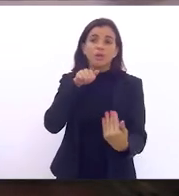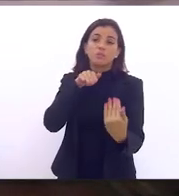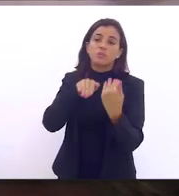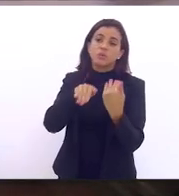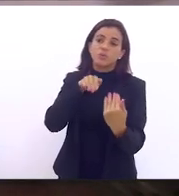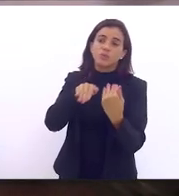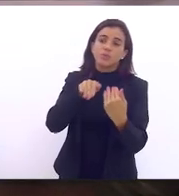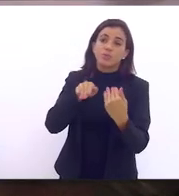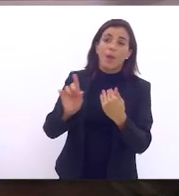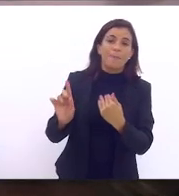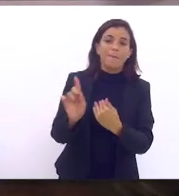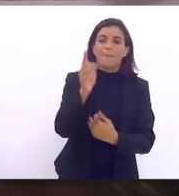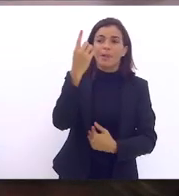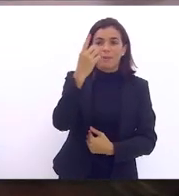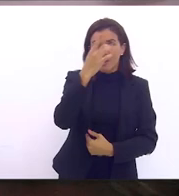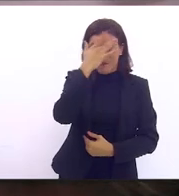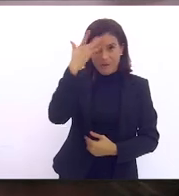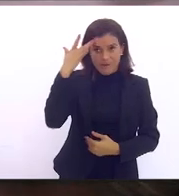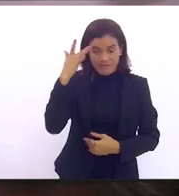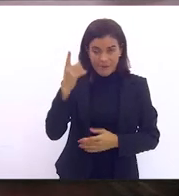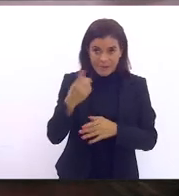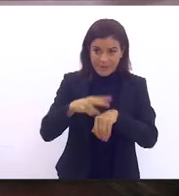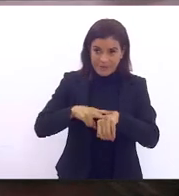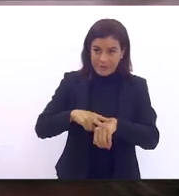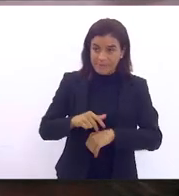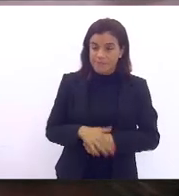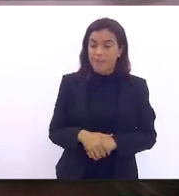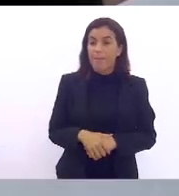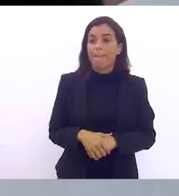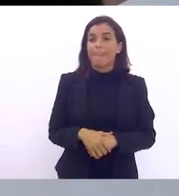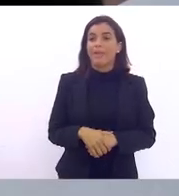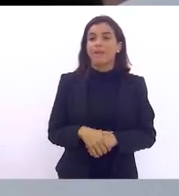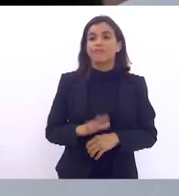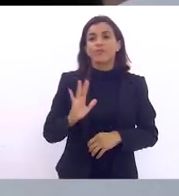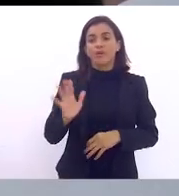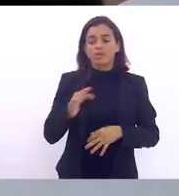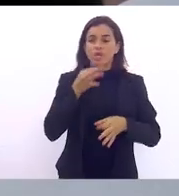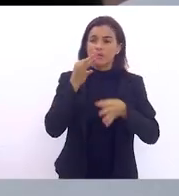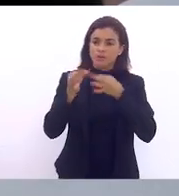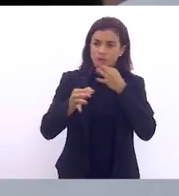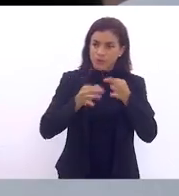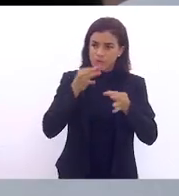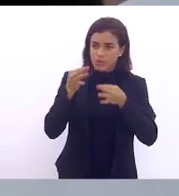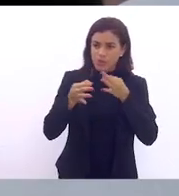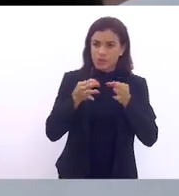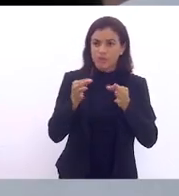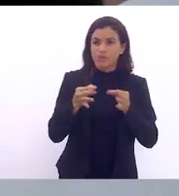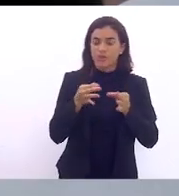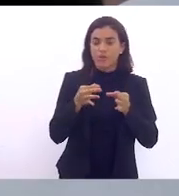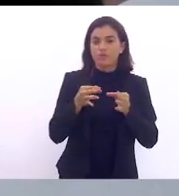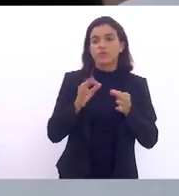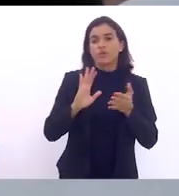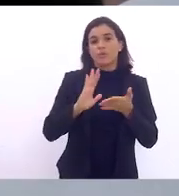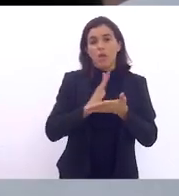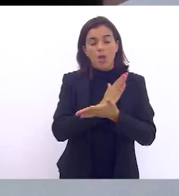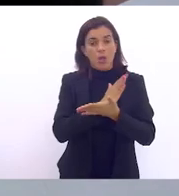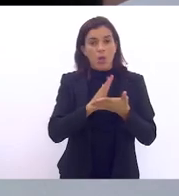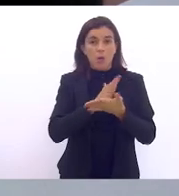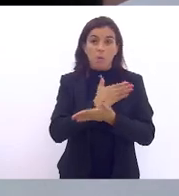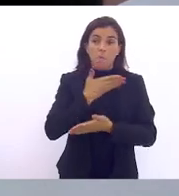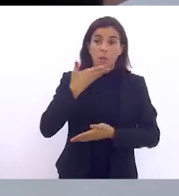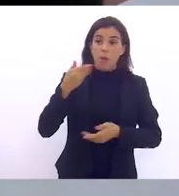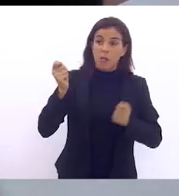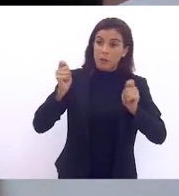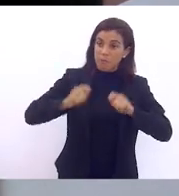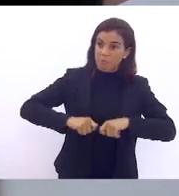naquela pista eu fiz algumas sugestões sobre algumas melhorias que pudessem